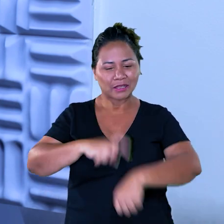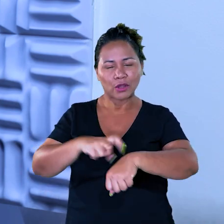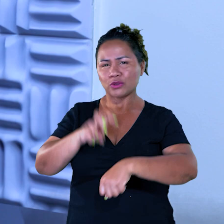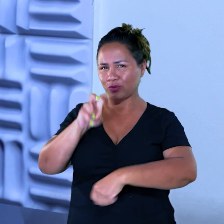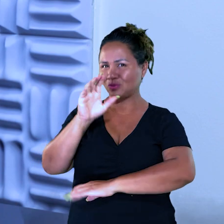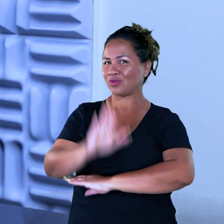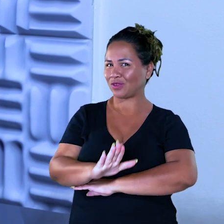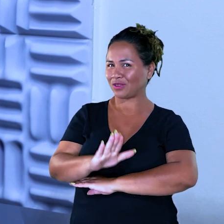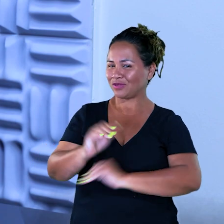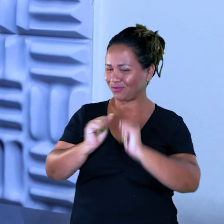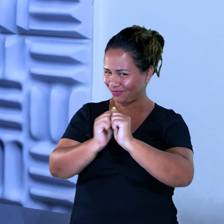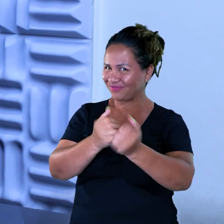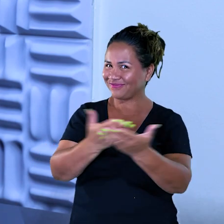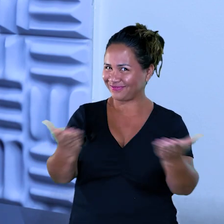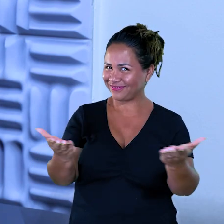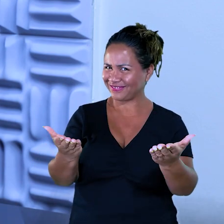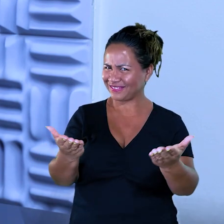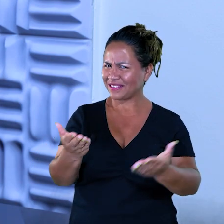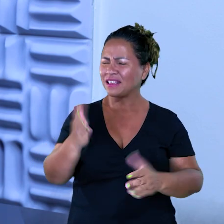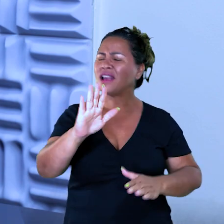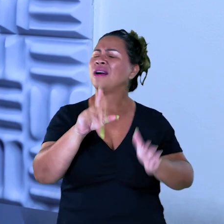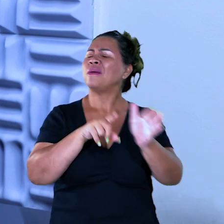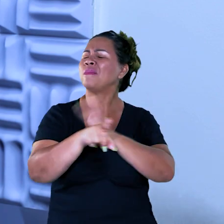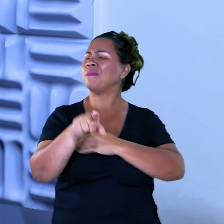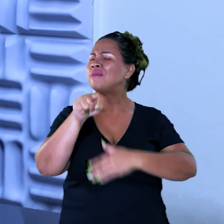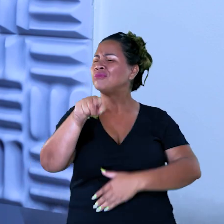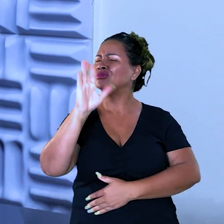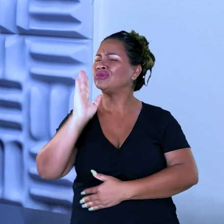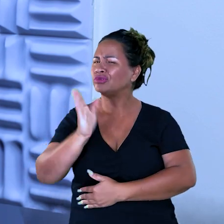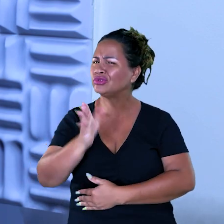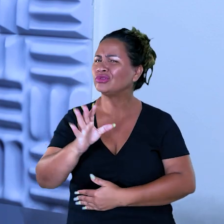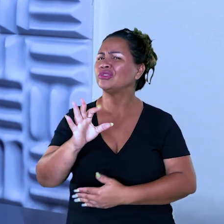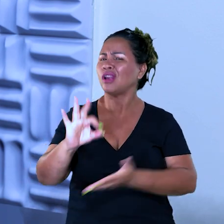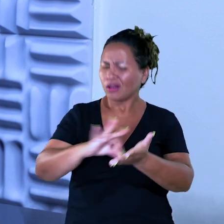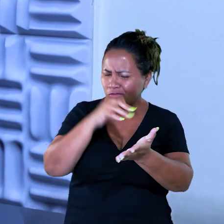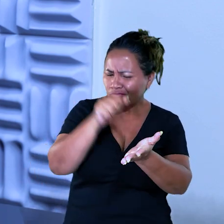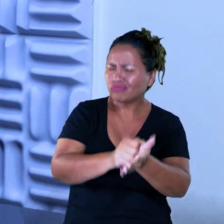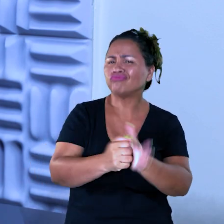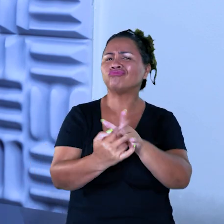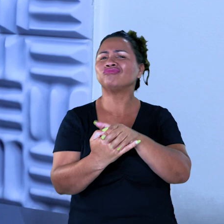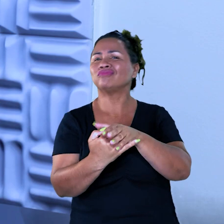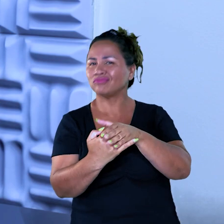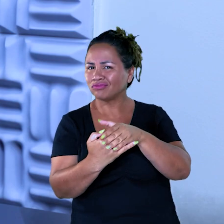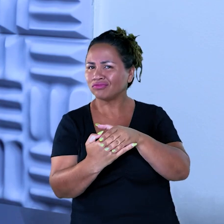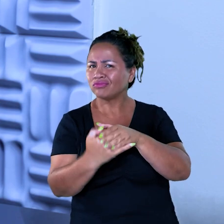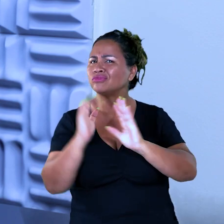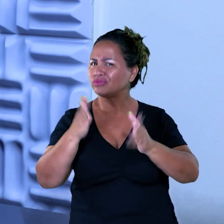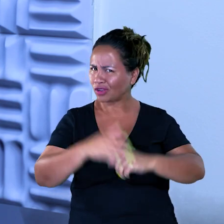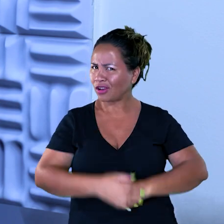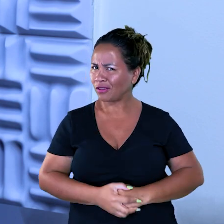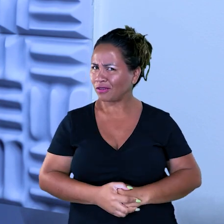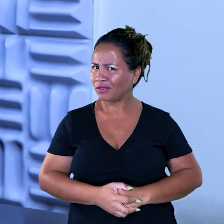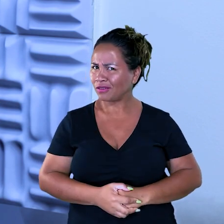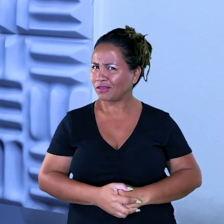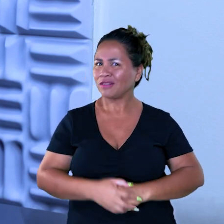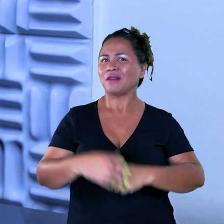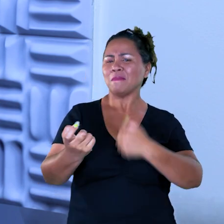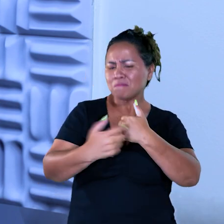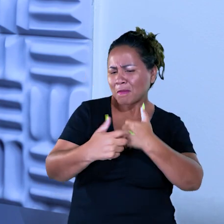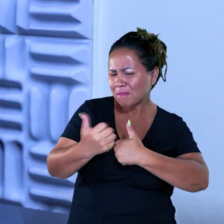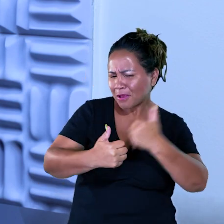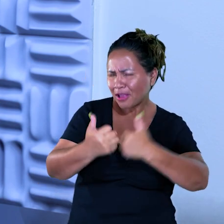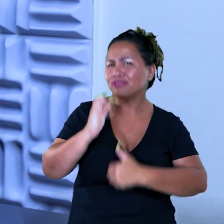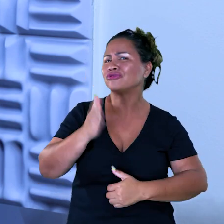like, se inscreveu no canal? Ó, maratonou os outros? Porque tem muita gente boa aqui. Hoje tem mais uma,